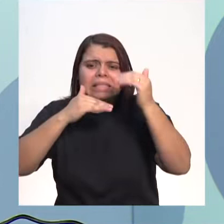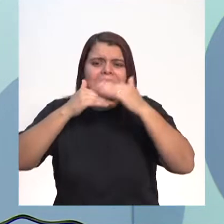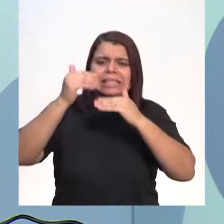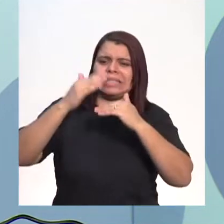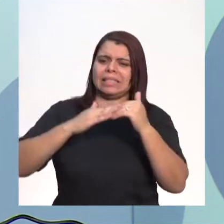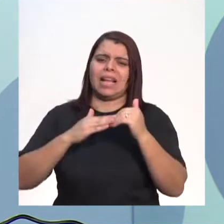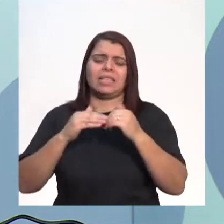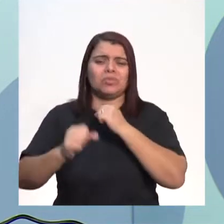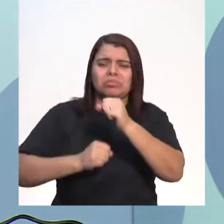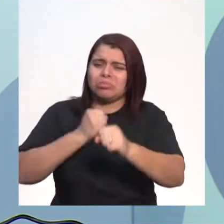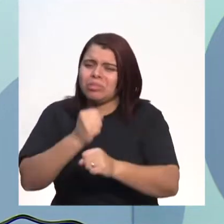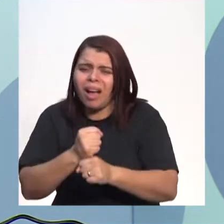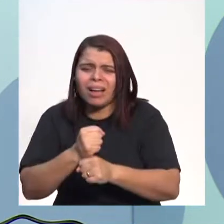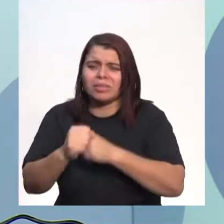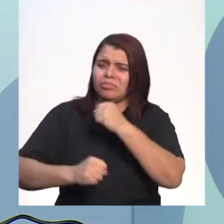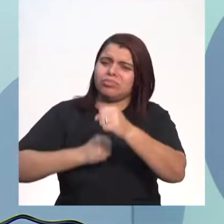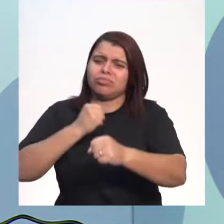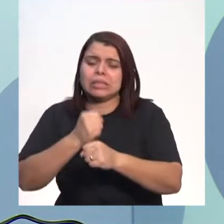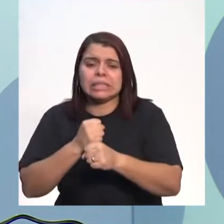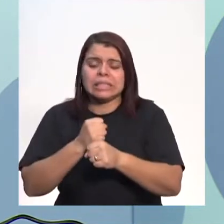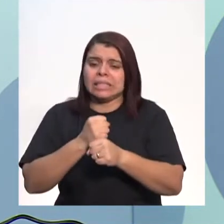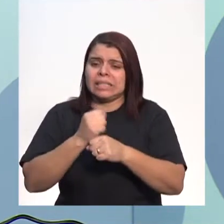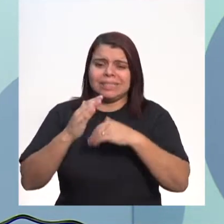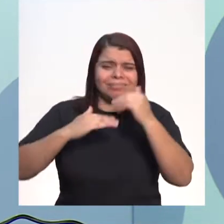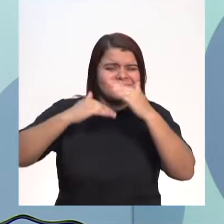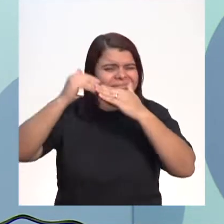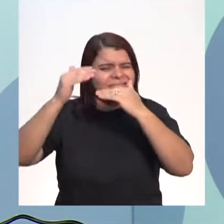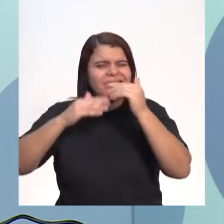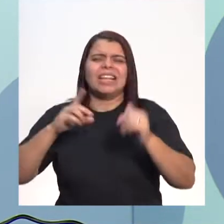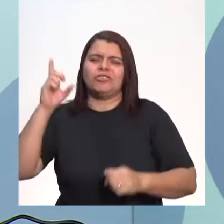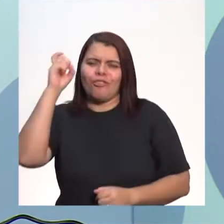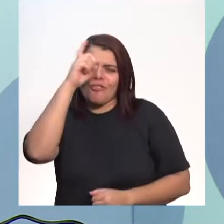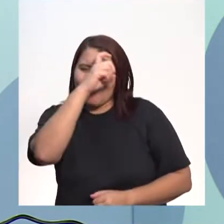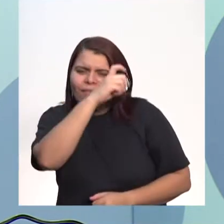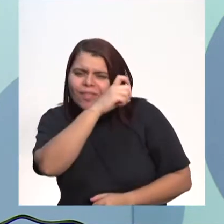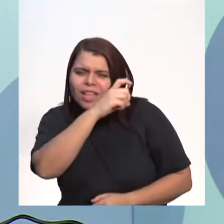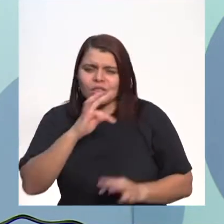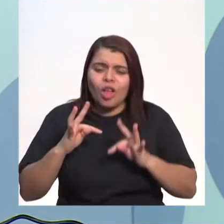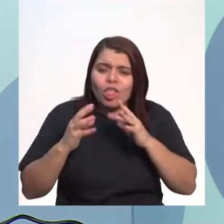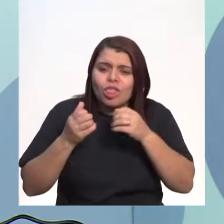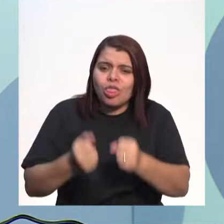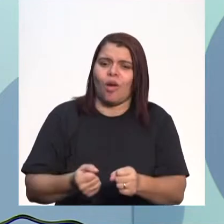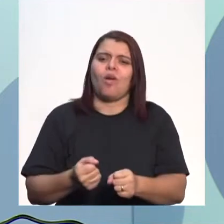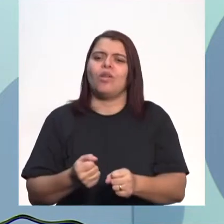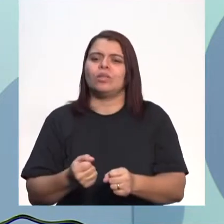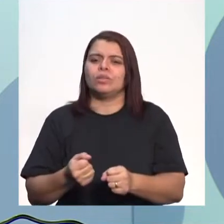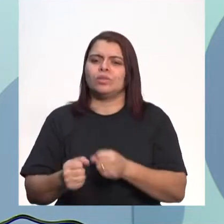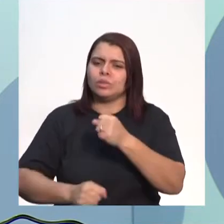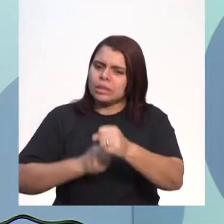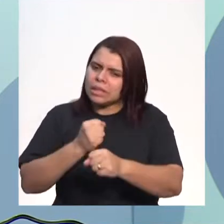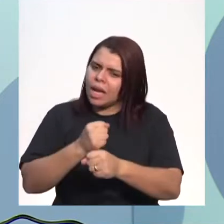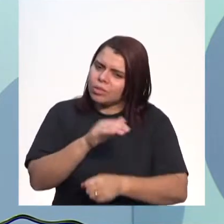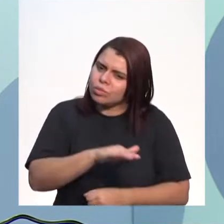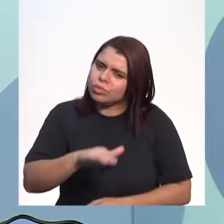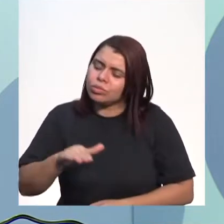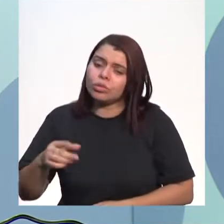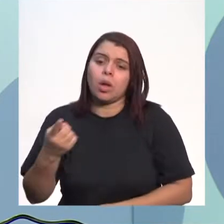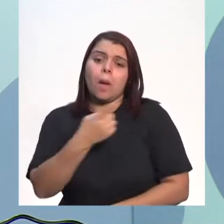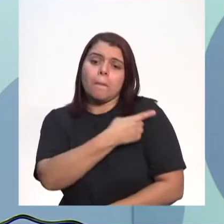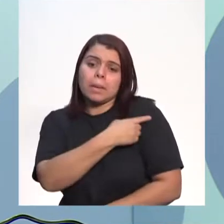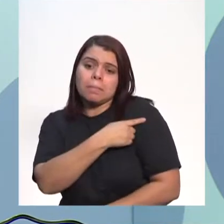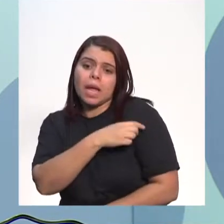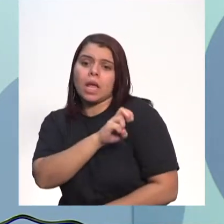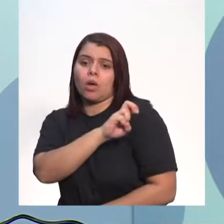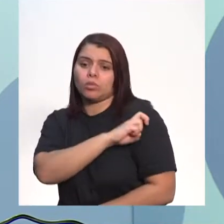ano. Então, nós fizemos com todos os anos, né, do primeiro ao quinto. Inicialmente, nós pensamos nas habilidades de